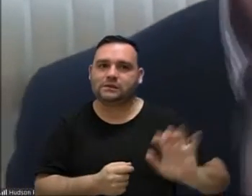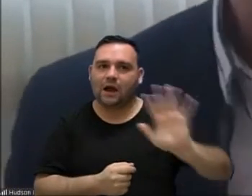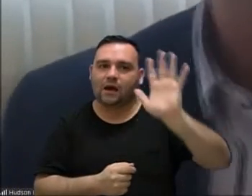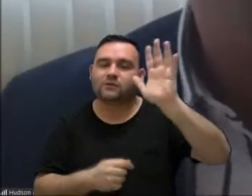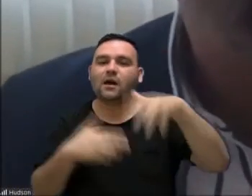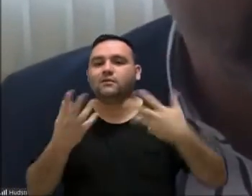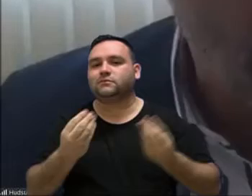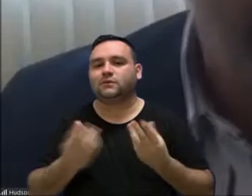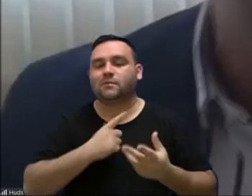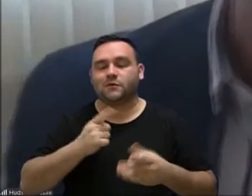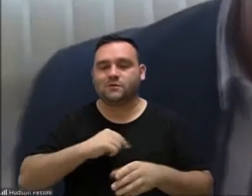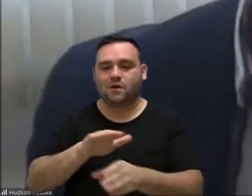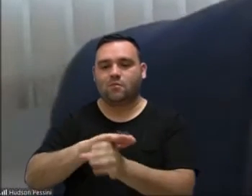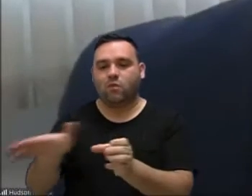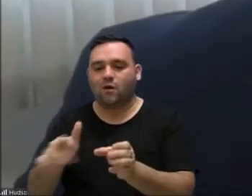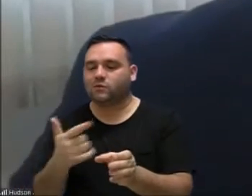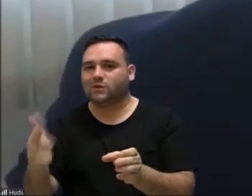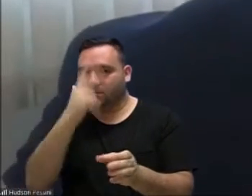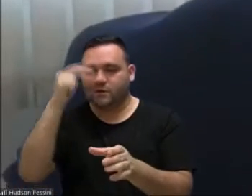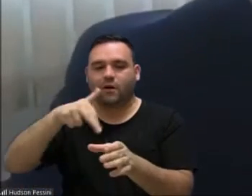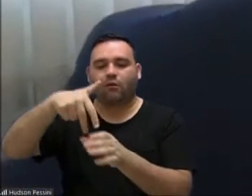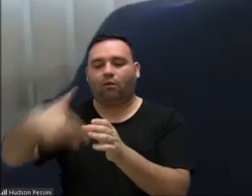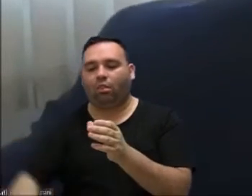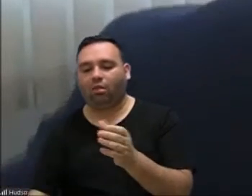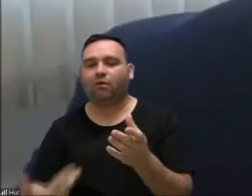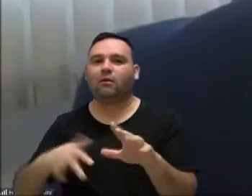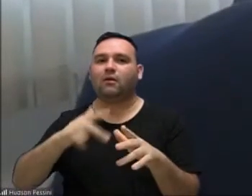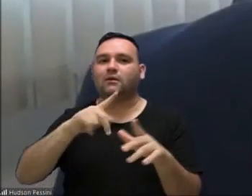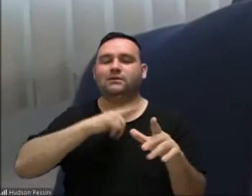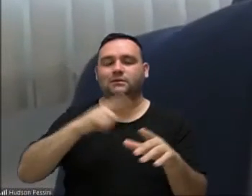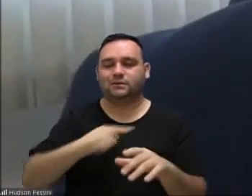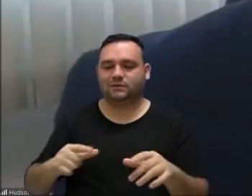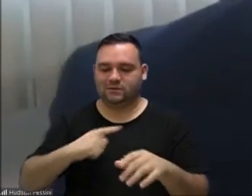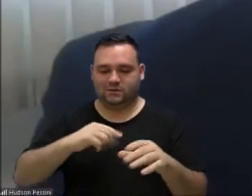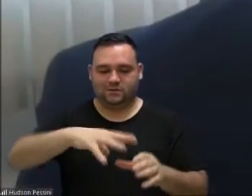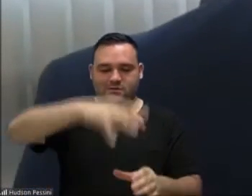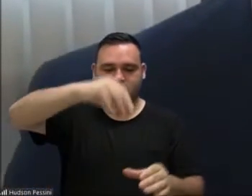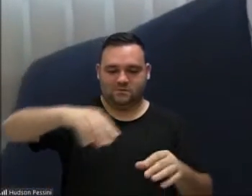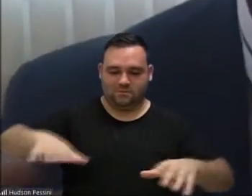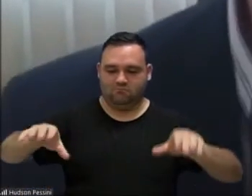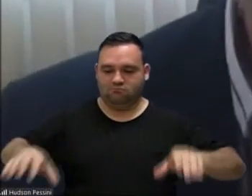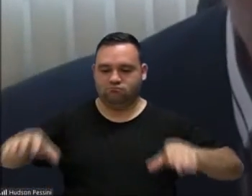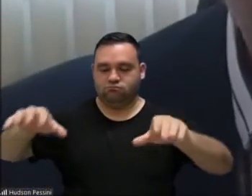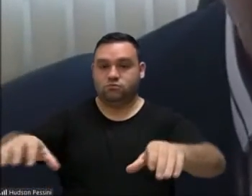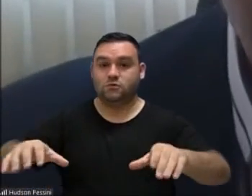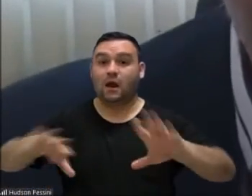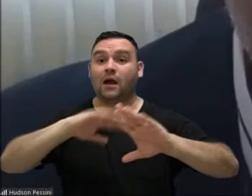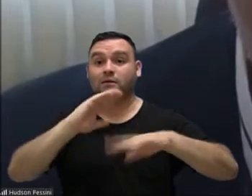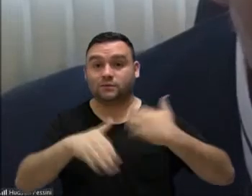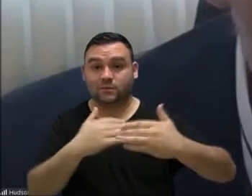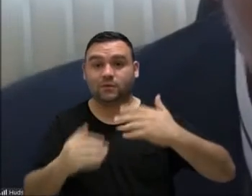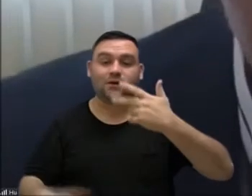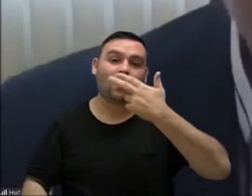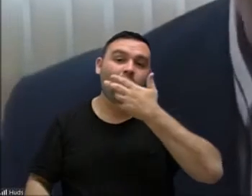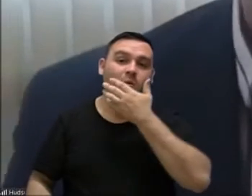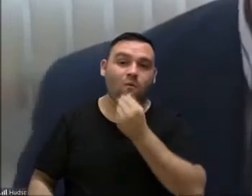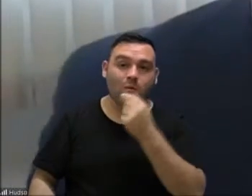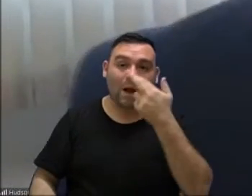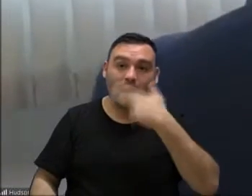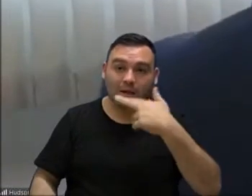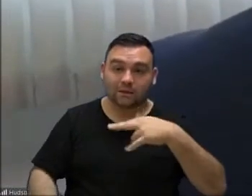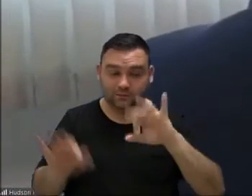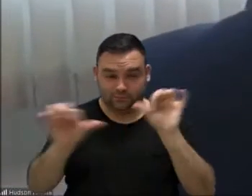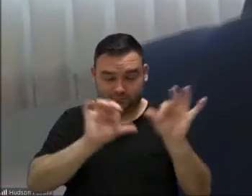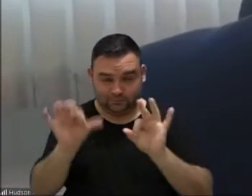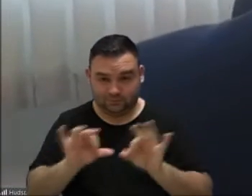e aí ficava lá sem bueiro as pessoas caindo colocava cone o cone sumia aí quando o Renato revitalizou o centro